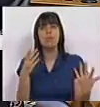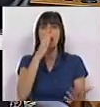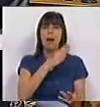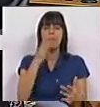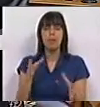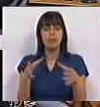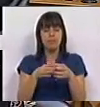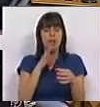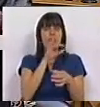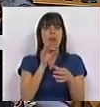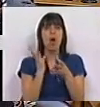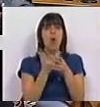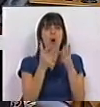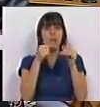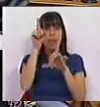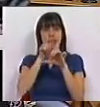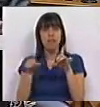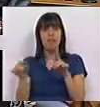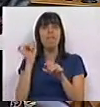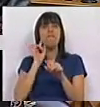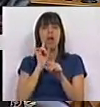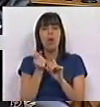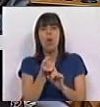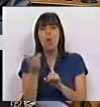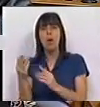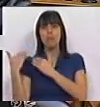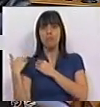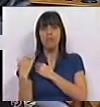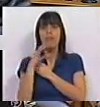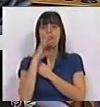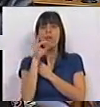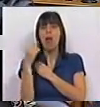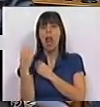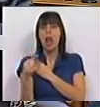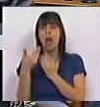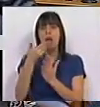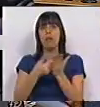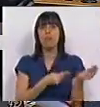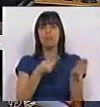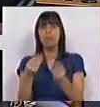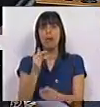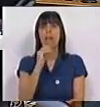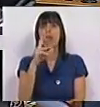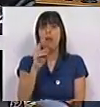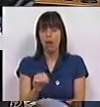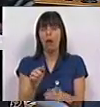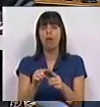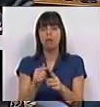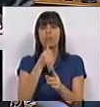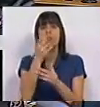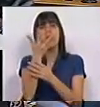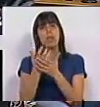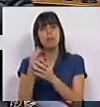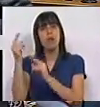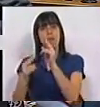aplicação do quociente familiar, dividimos esse valor pelo número de dependentes das famílias que apresentam a declaração do IRS, de forma a fixar uma